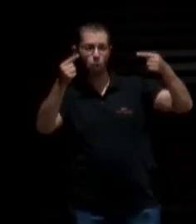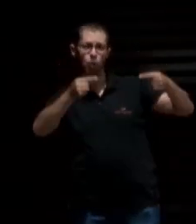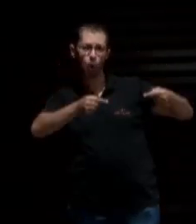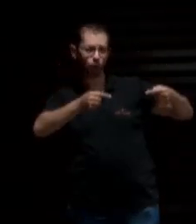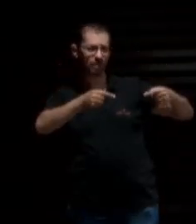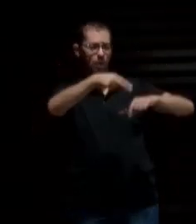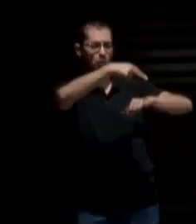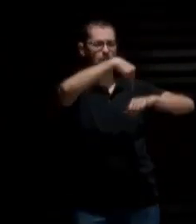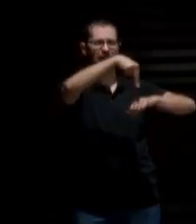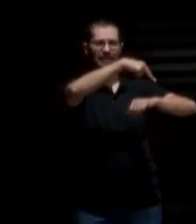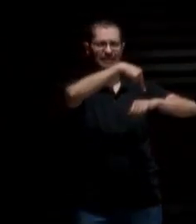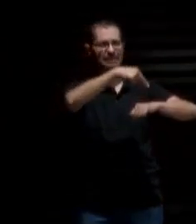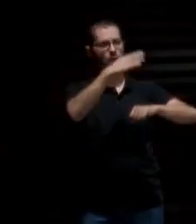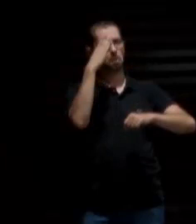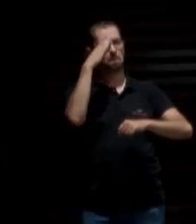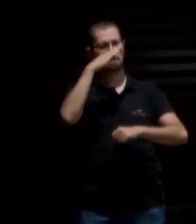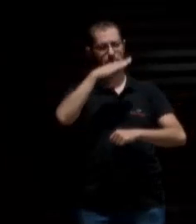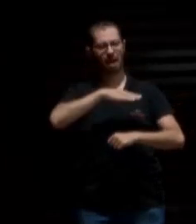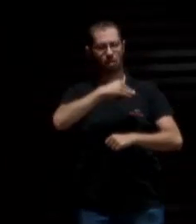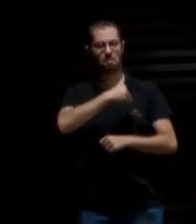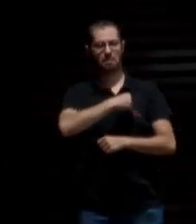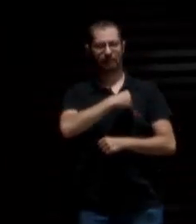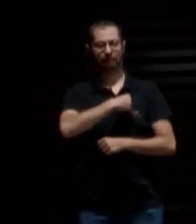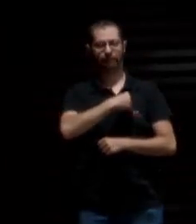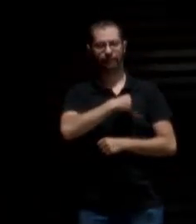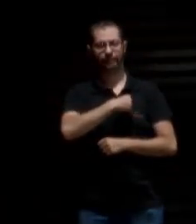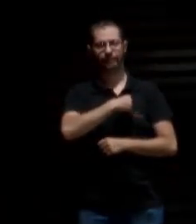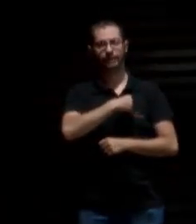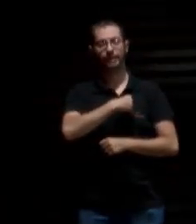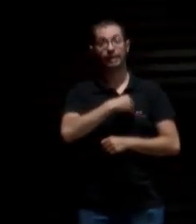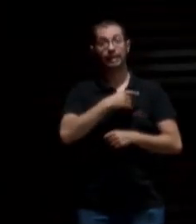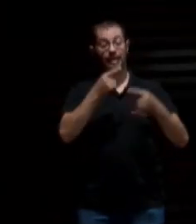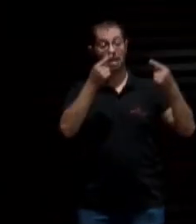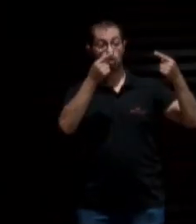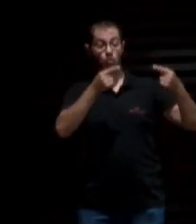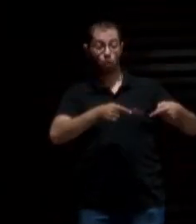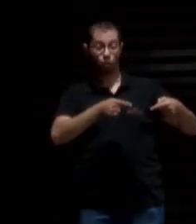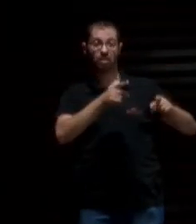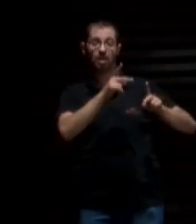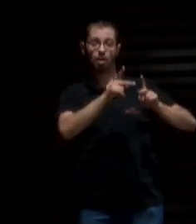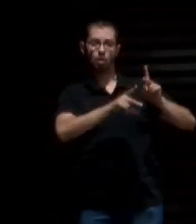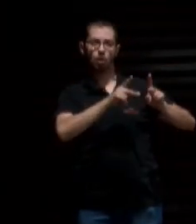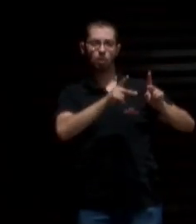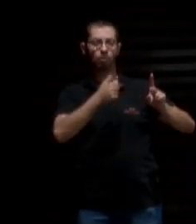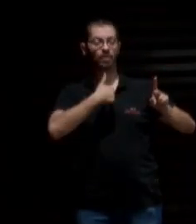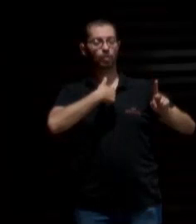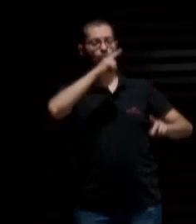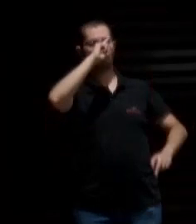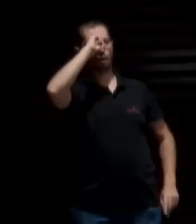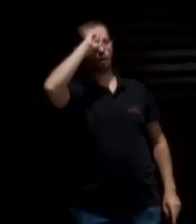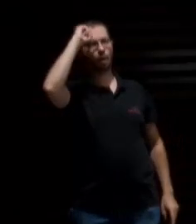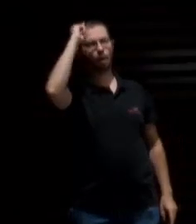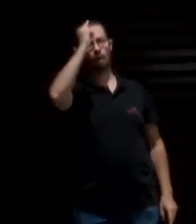ímpia. Envio-a contra uma nação ímpia e contra o povo da minha indignação lhe dou ordens. Foi Deus